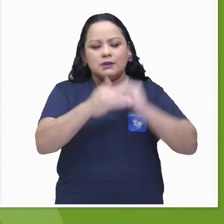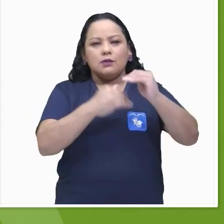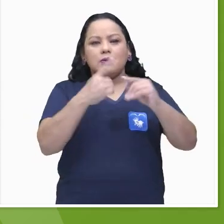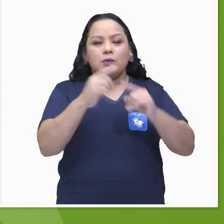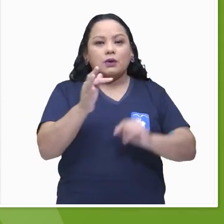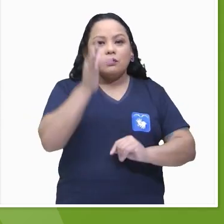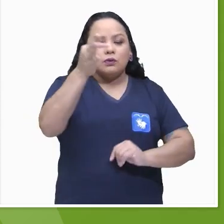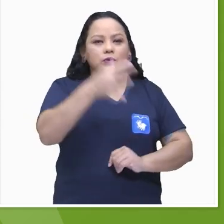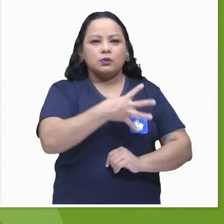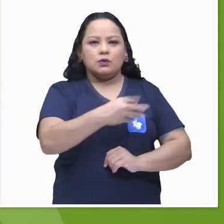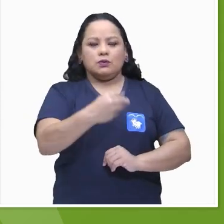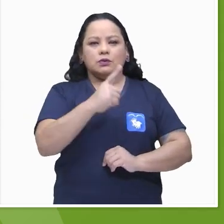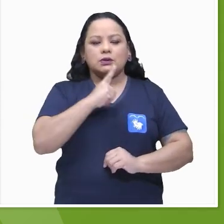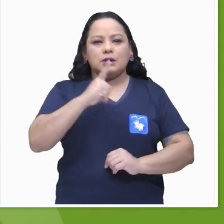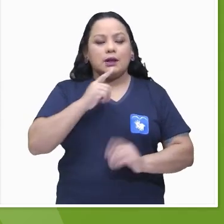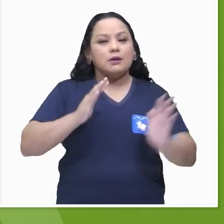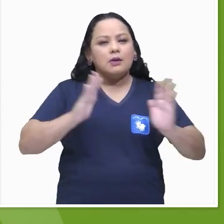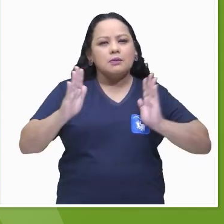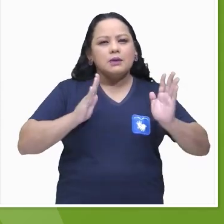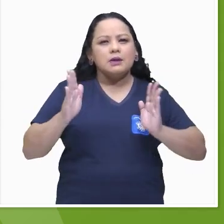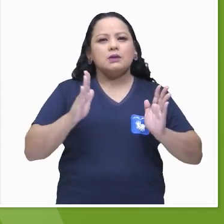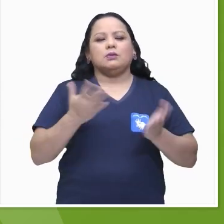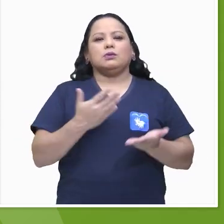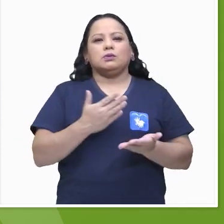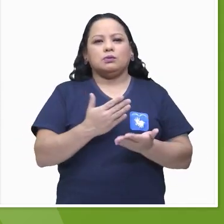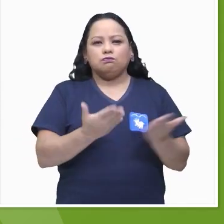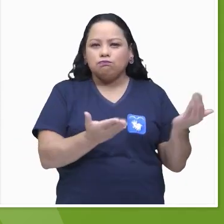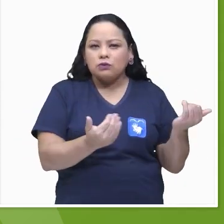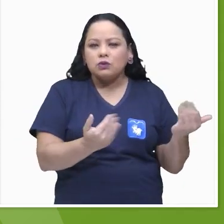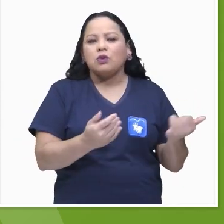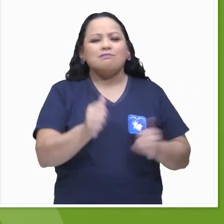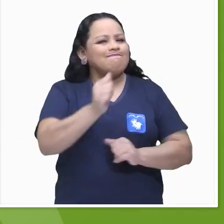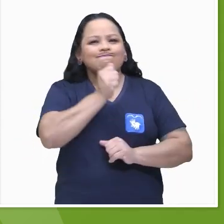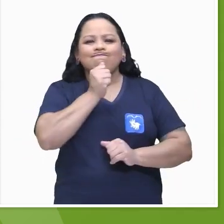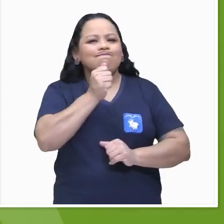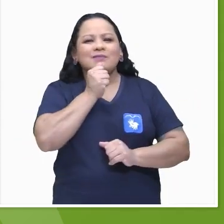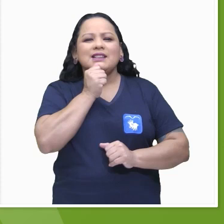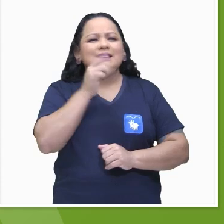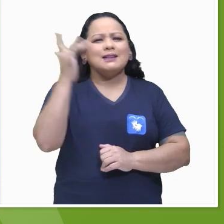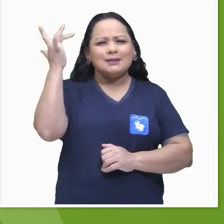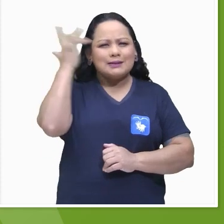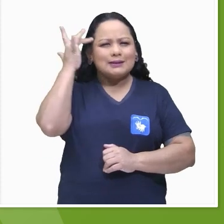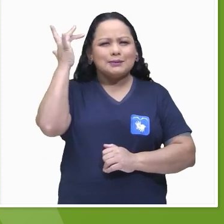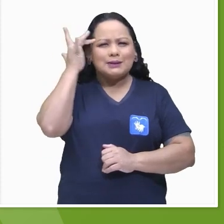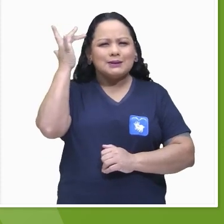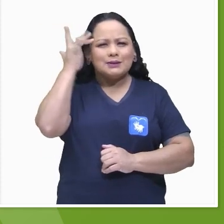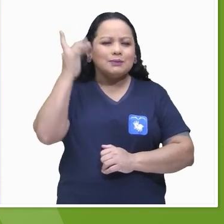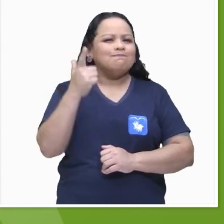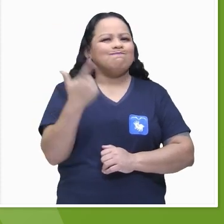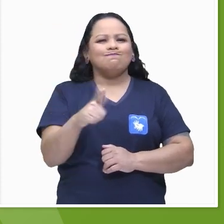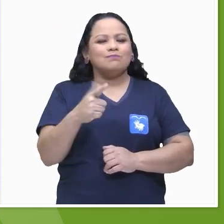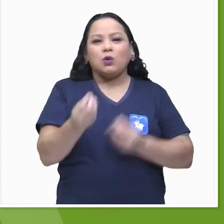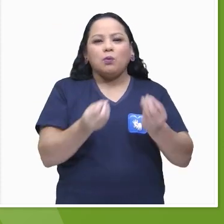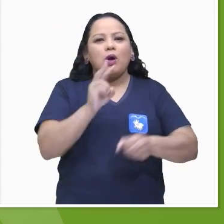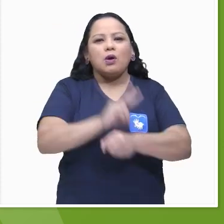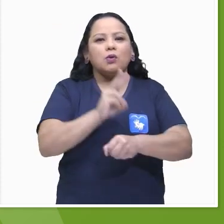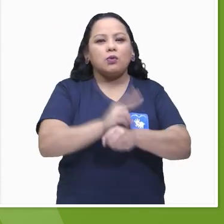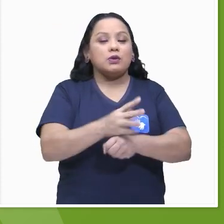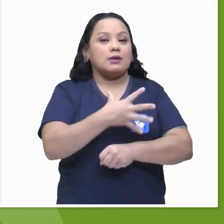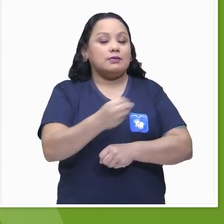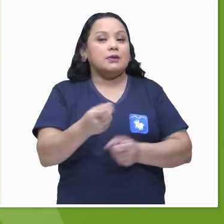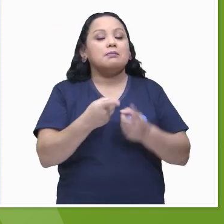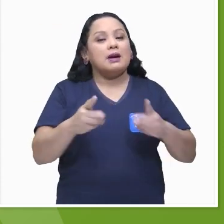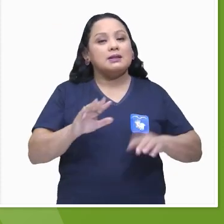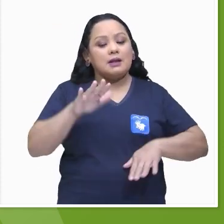claro que nesse período aí da adolescência a pessoa ainda não tem uma maturidade, né, para gerar filhos, mas pode acontecer, tá,